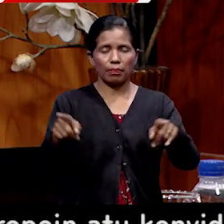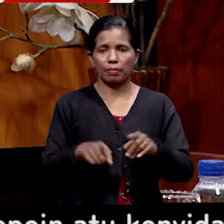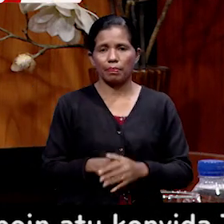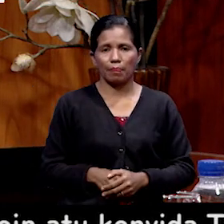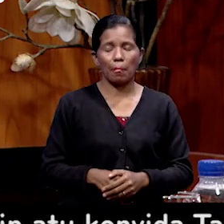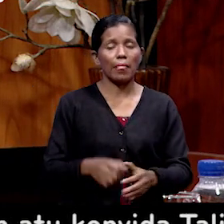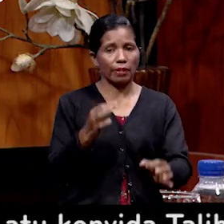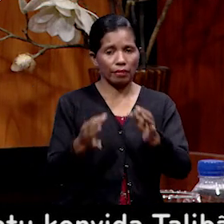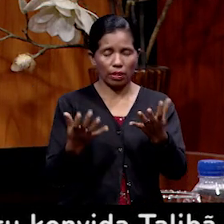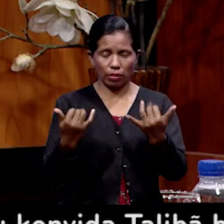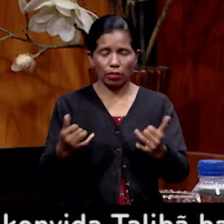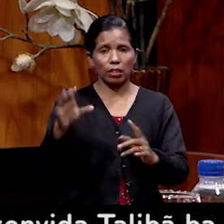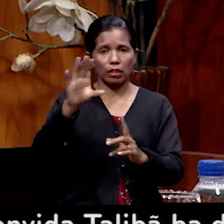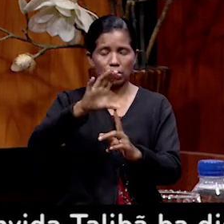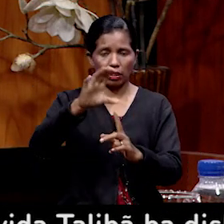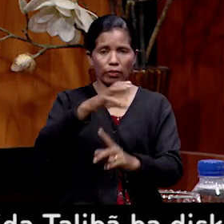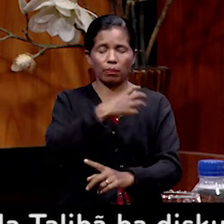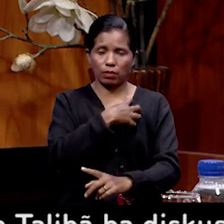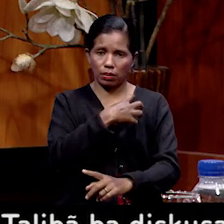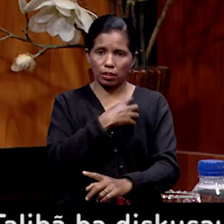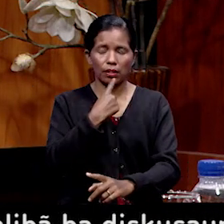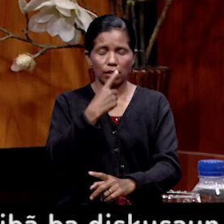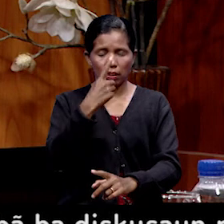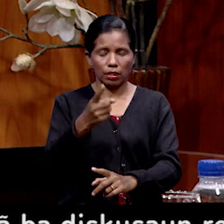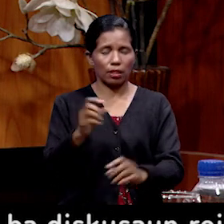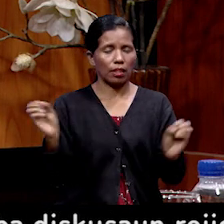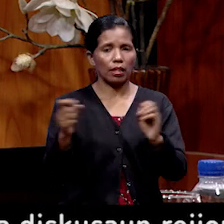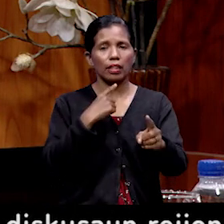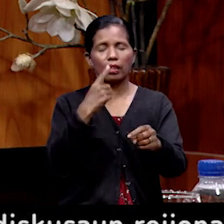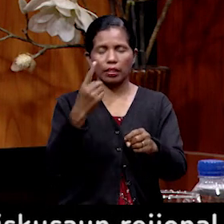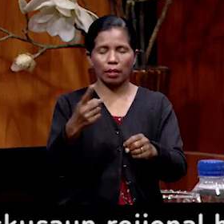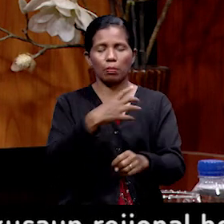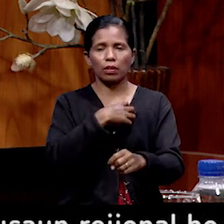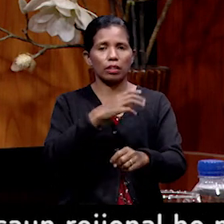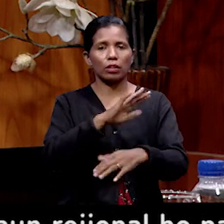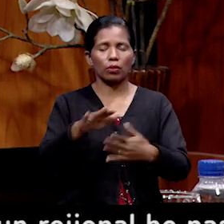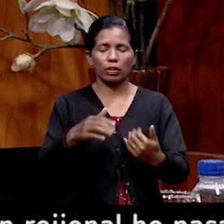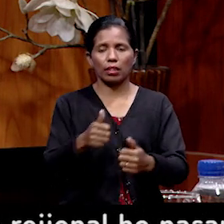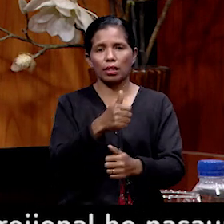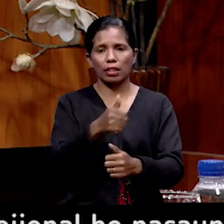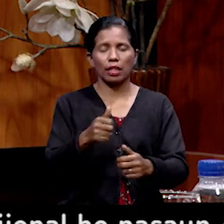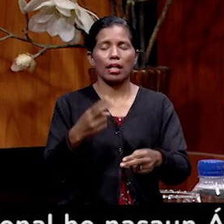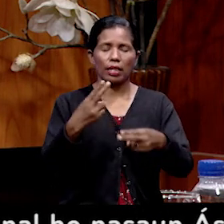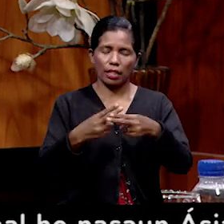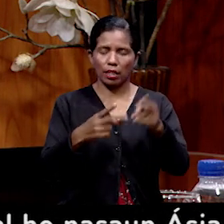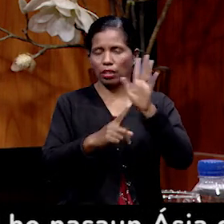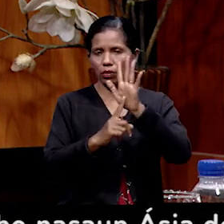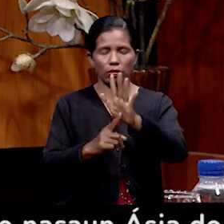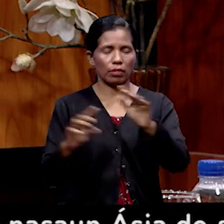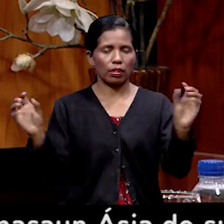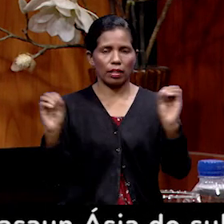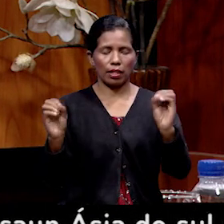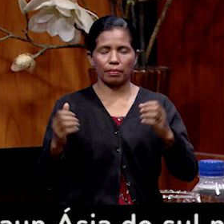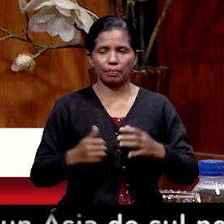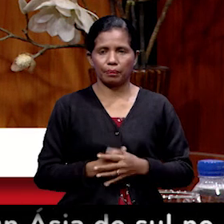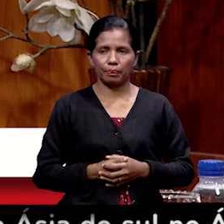Mas que não é comandante-geral Pentele-Nenroa, tem agente de polícia Cira-Nenroa identidade do público. A Rússia